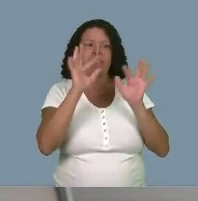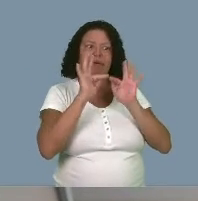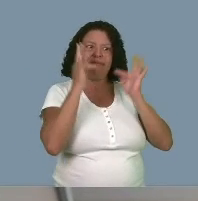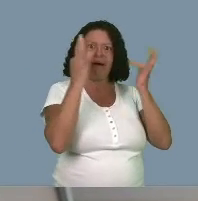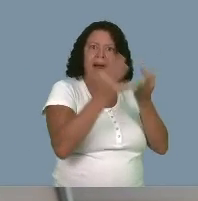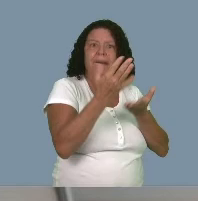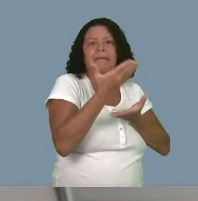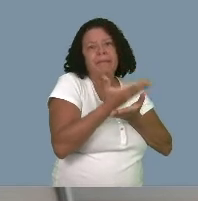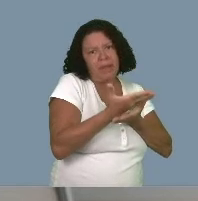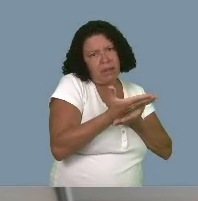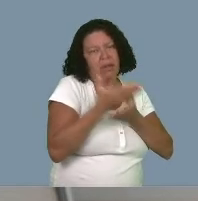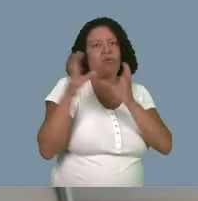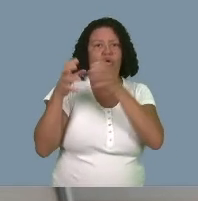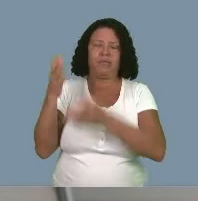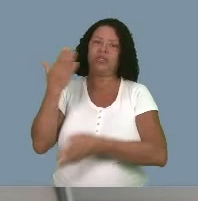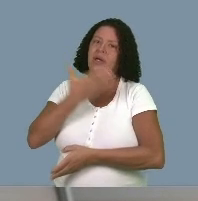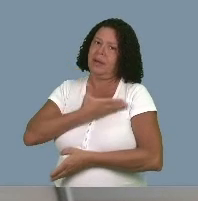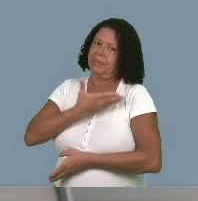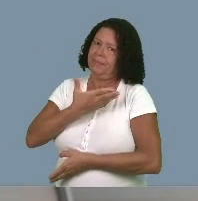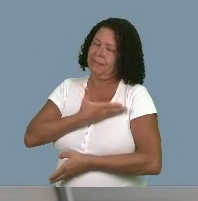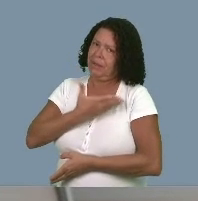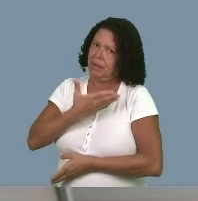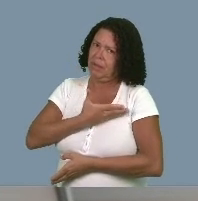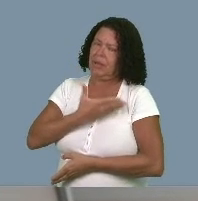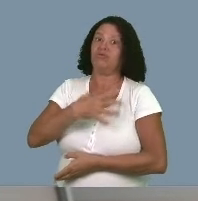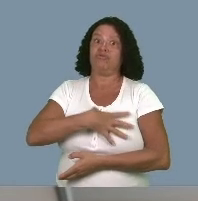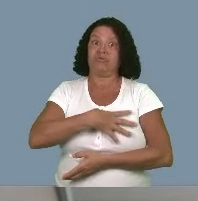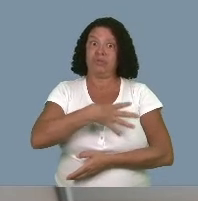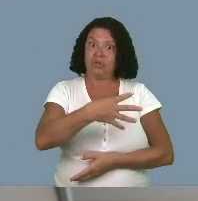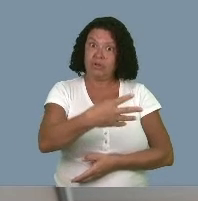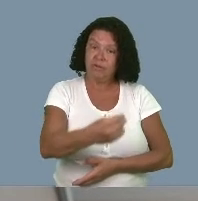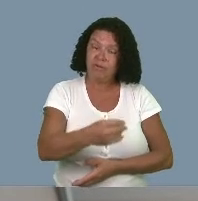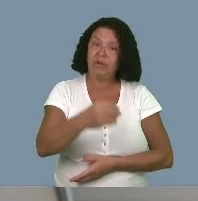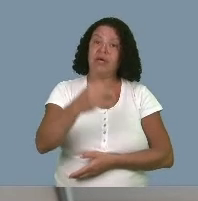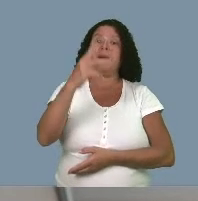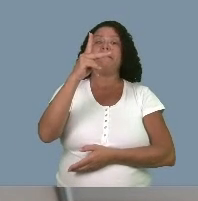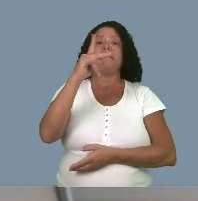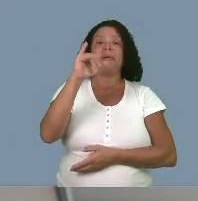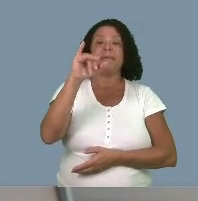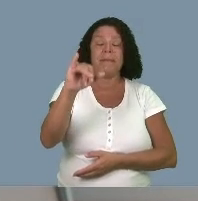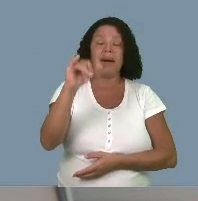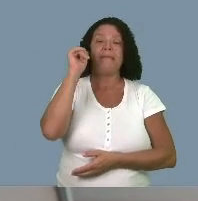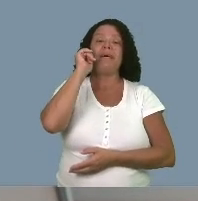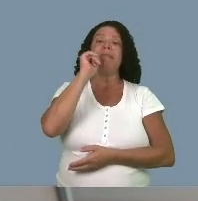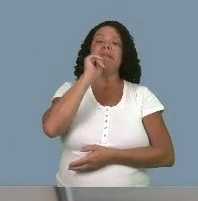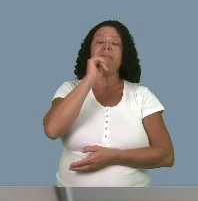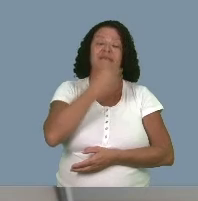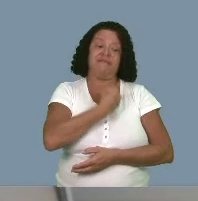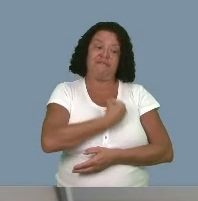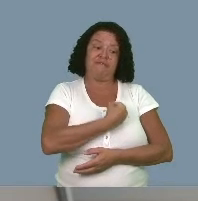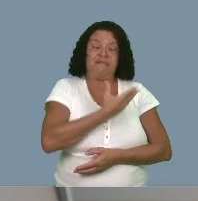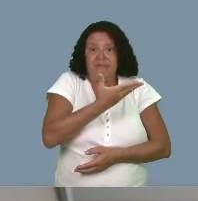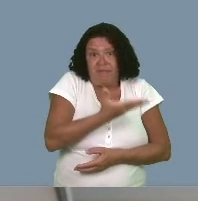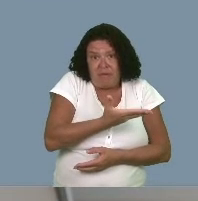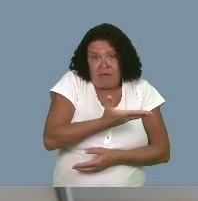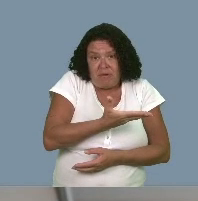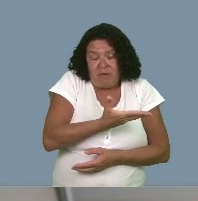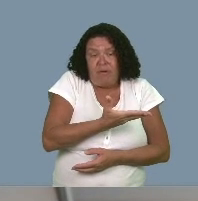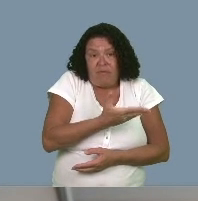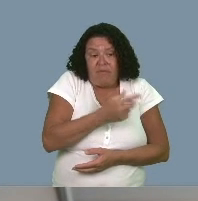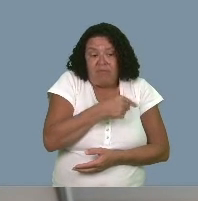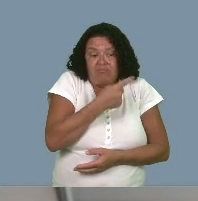família, um grupo de amigos, repercute sobre os filhos, os pais que permanecem vivos, né, a